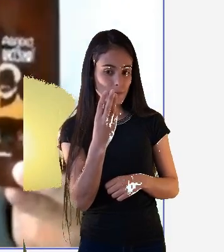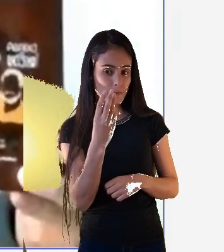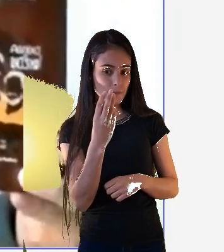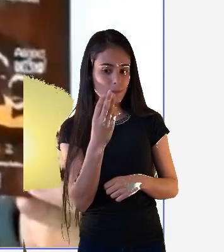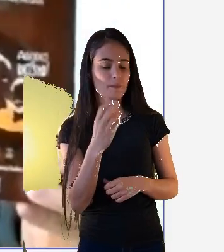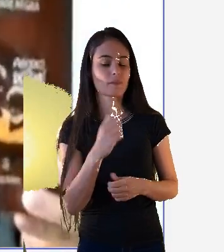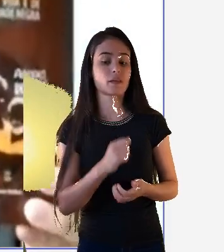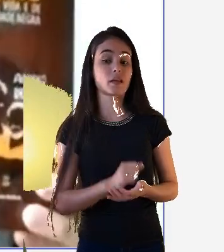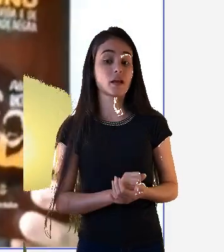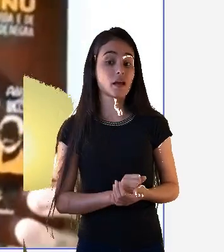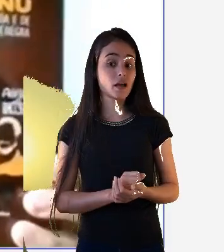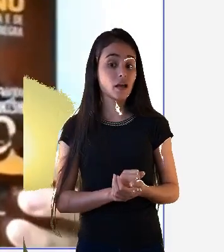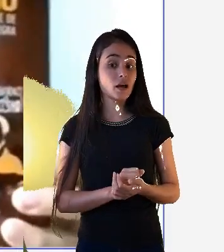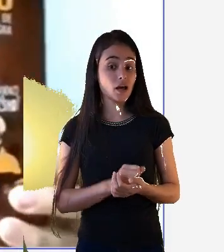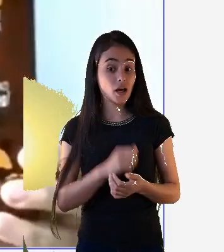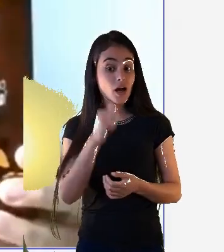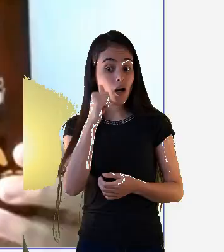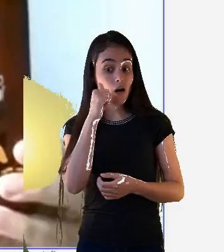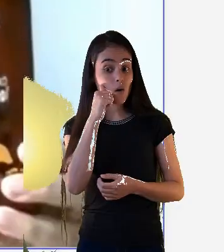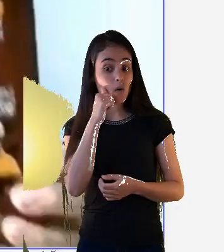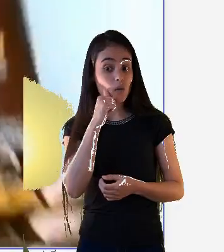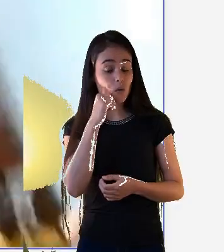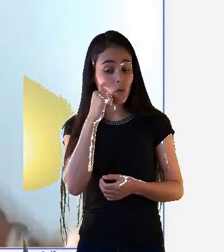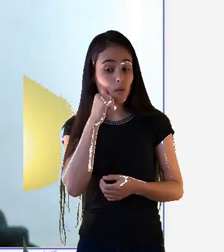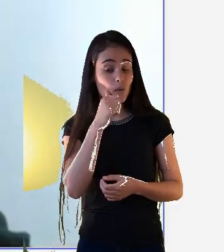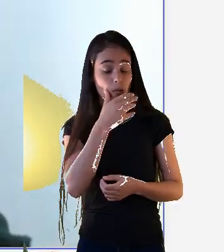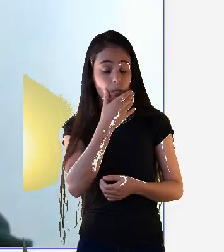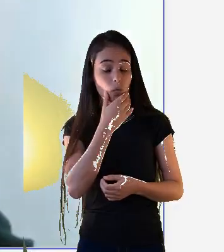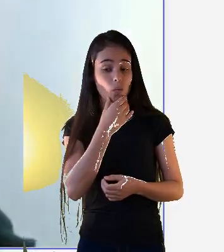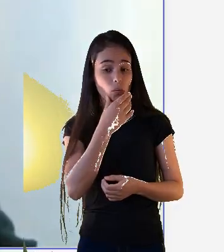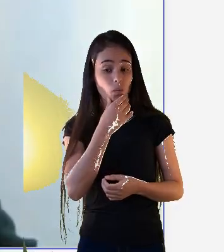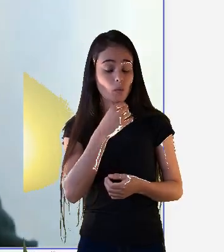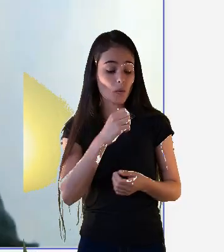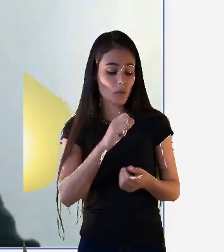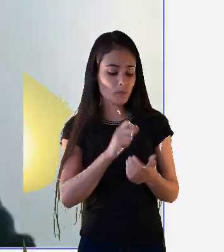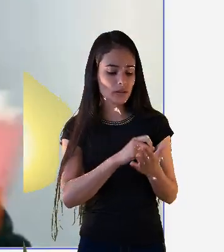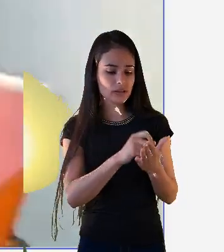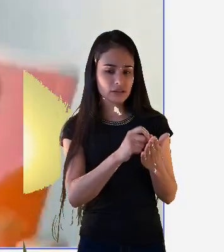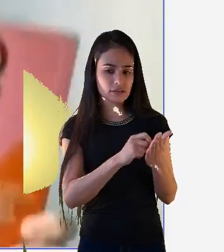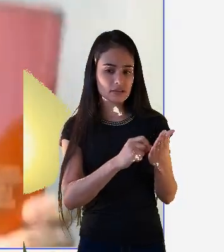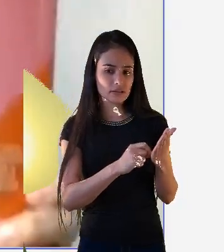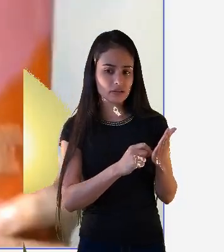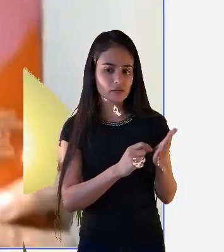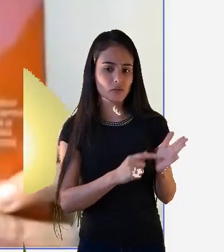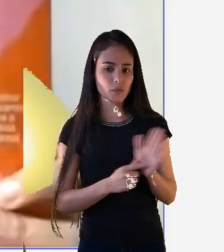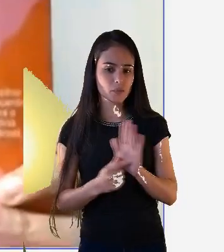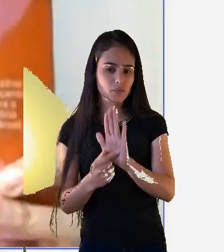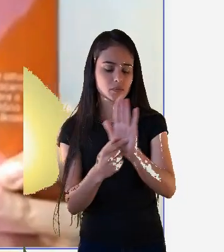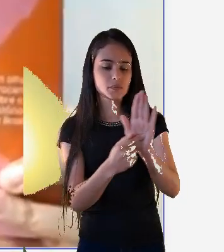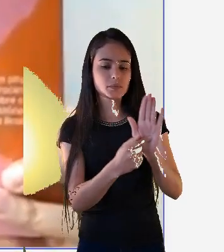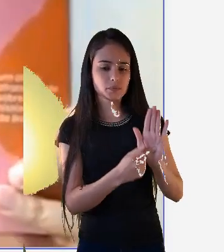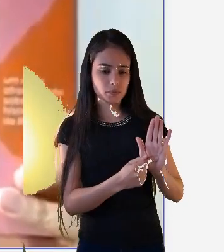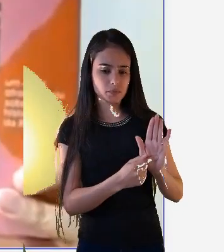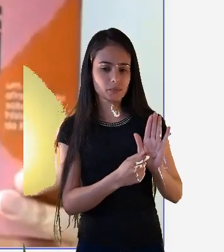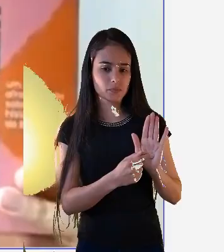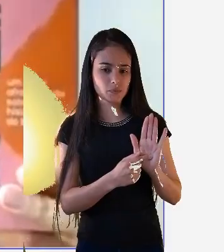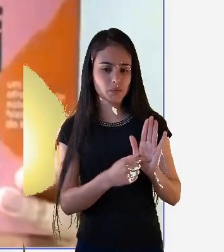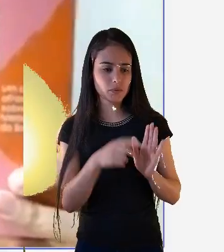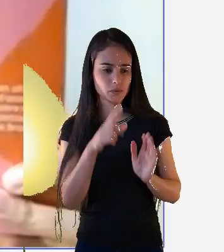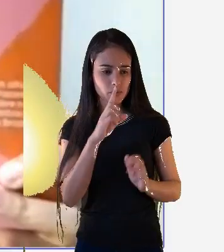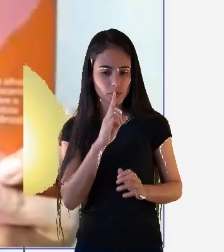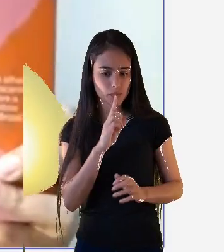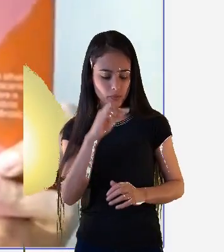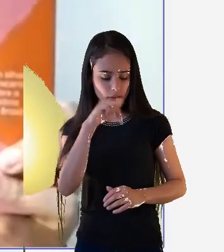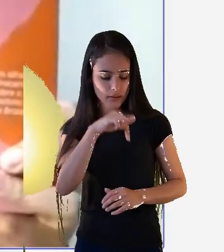presença de alguns griots do Movimento Negro Unificado, e também, não poderia ser diferente, falar também sobre